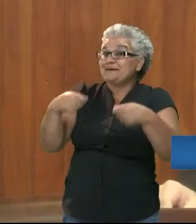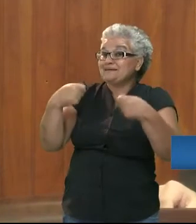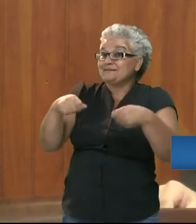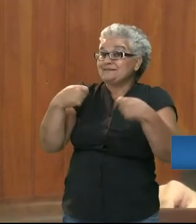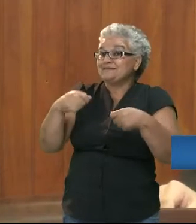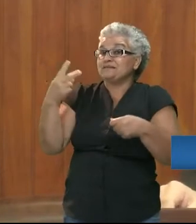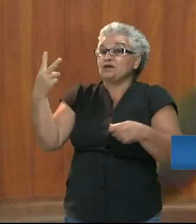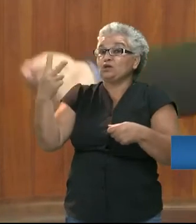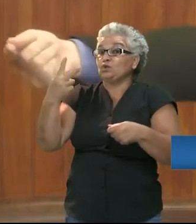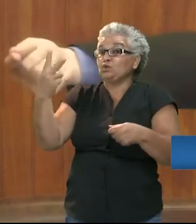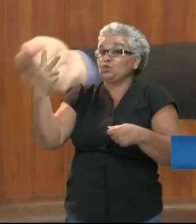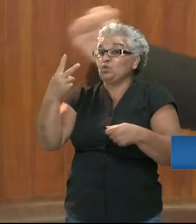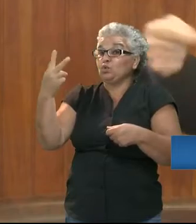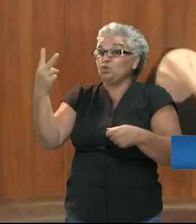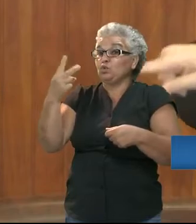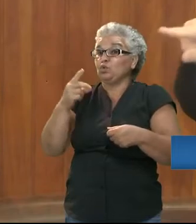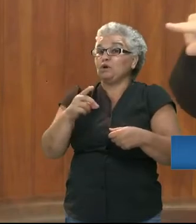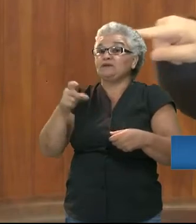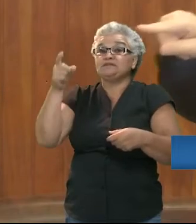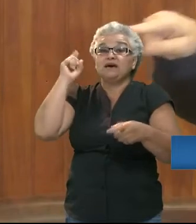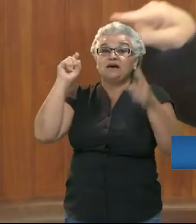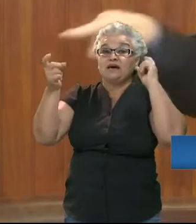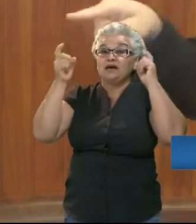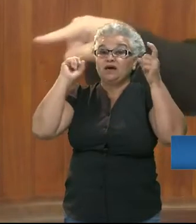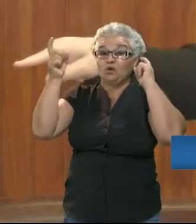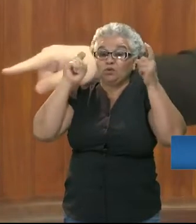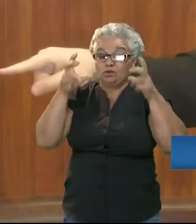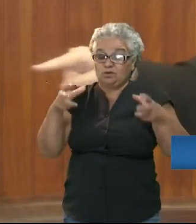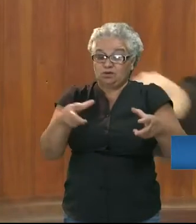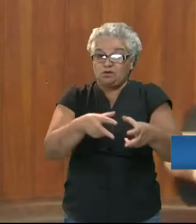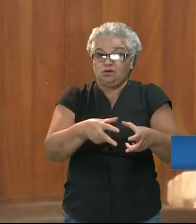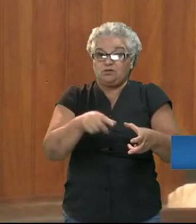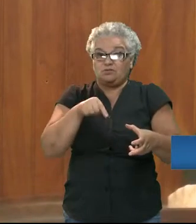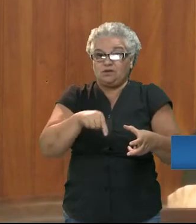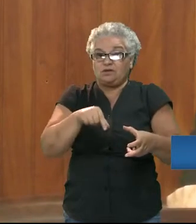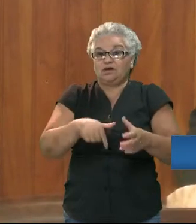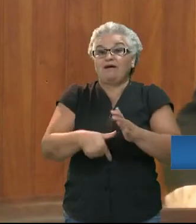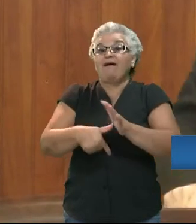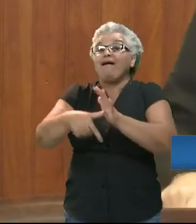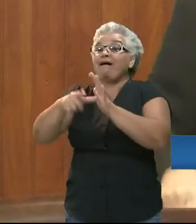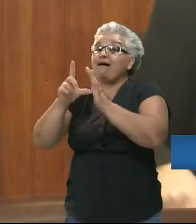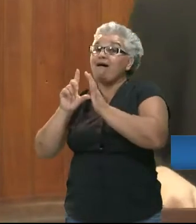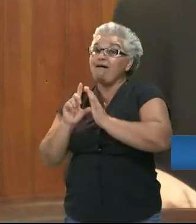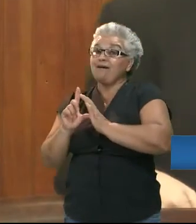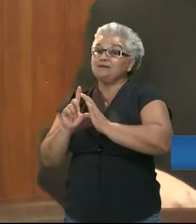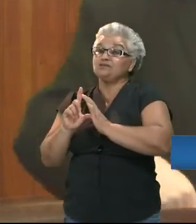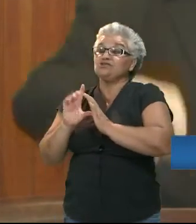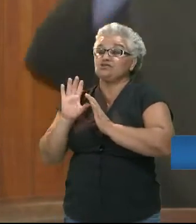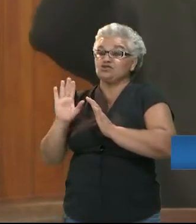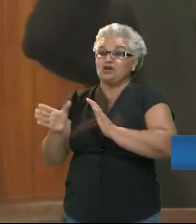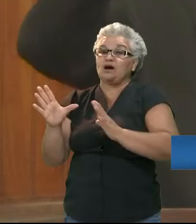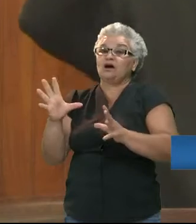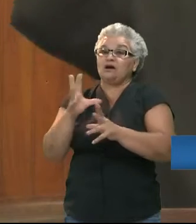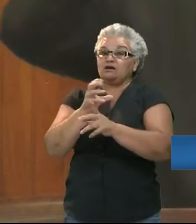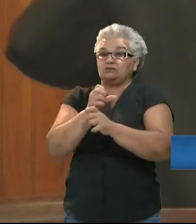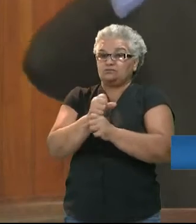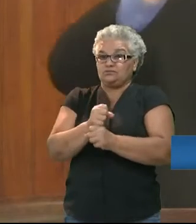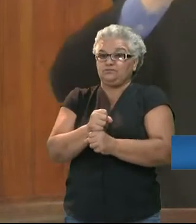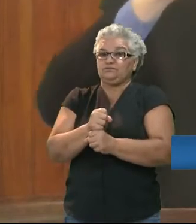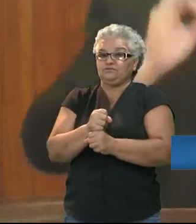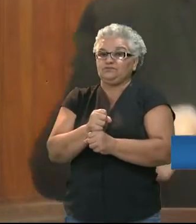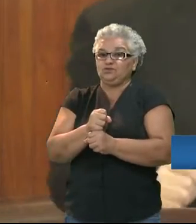públicas antes de vir concluso aqui para essa casa qualquer majoração